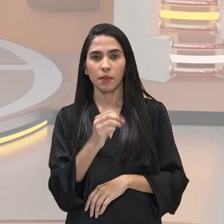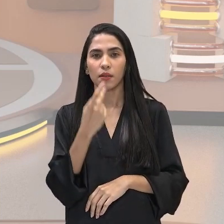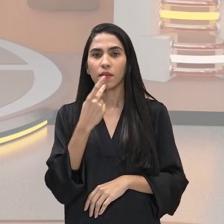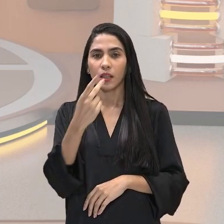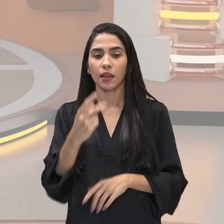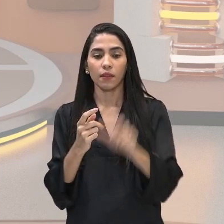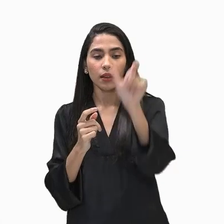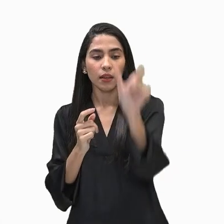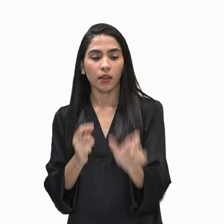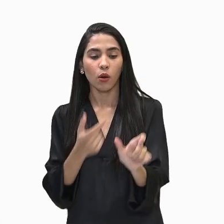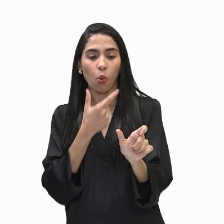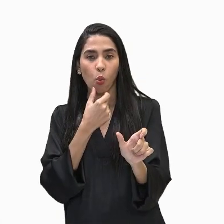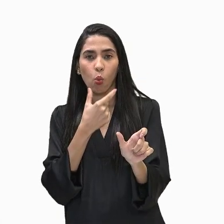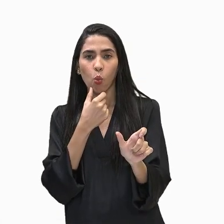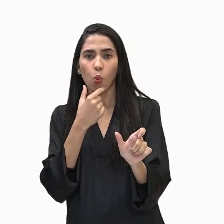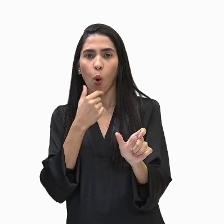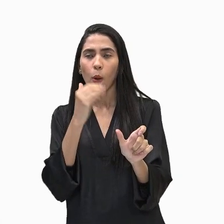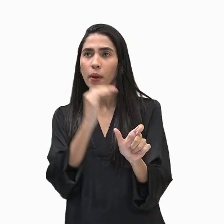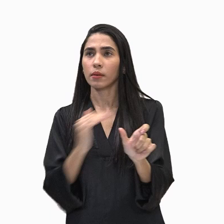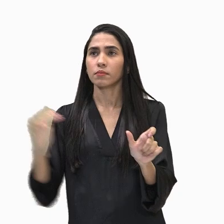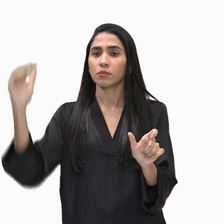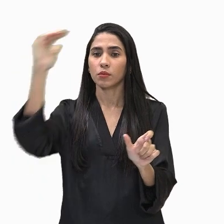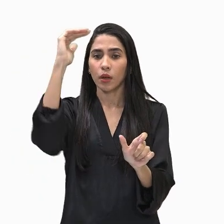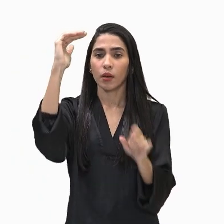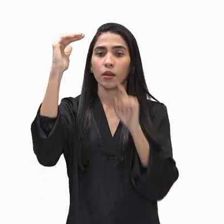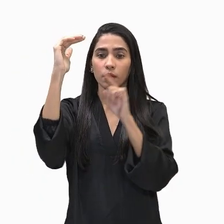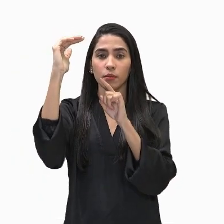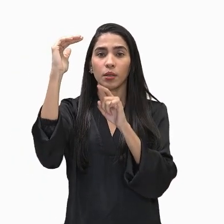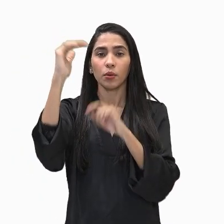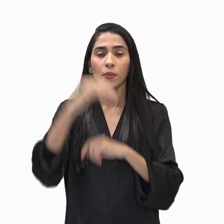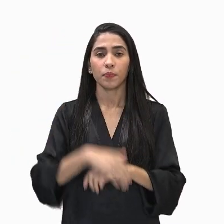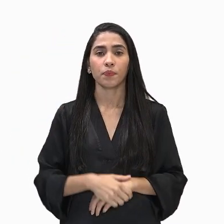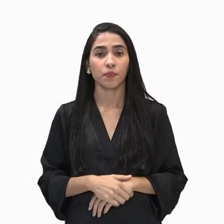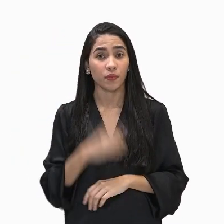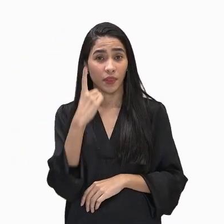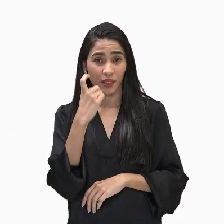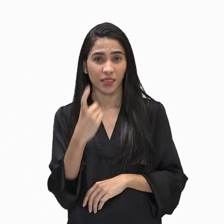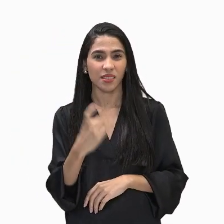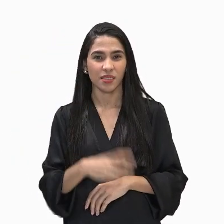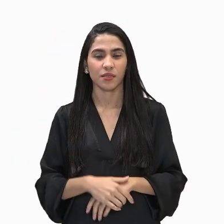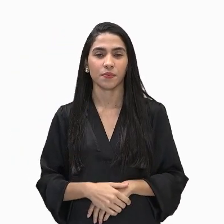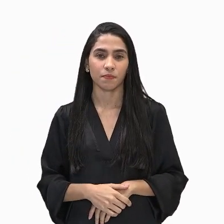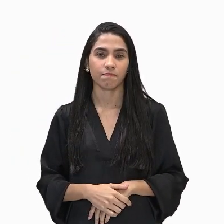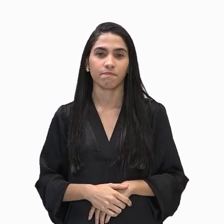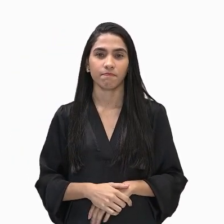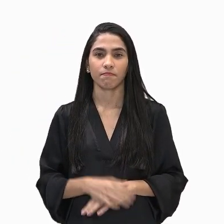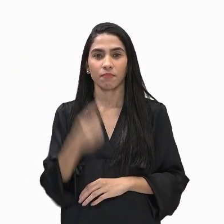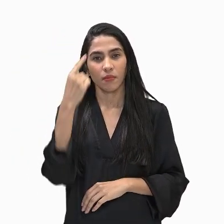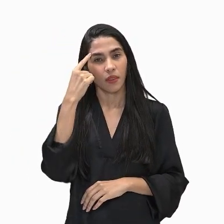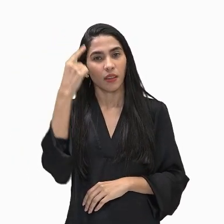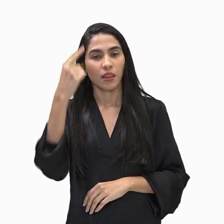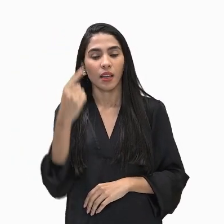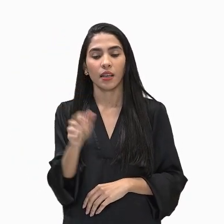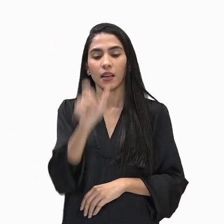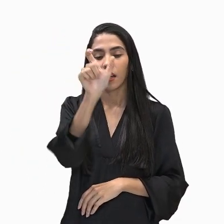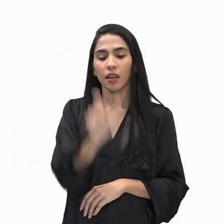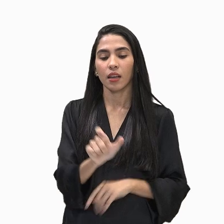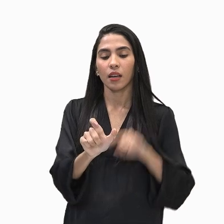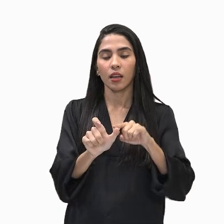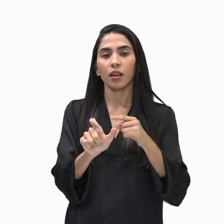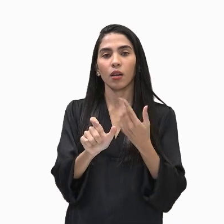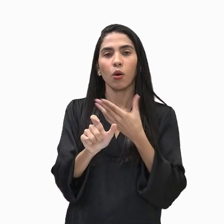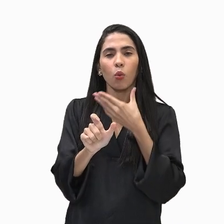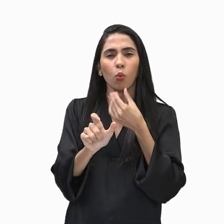a medida de todas as coisas. Olha só que interessante aí. O que era essa ideia aí do homem como medida de todas as